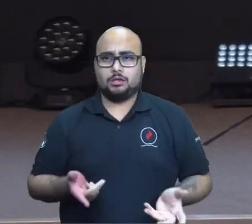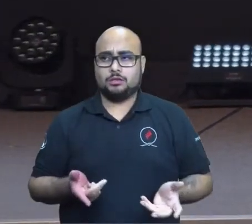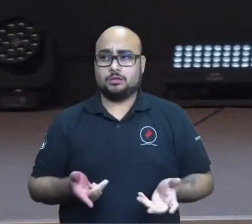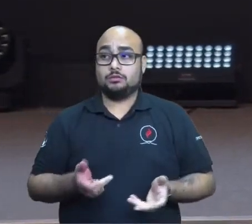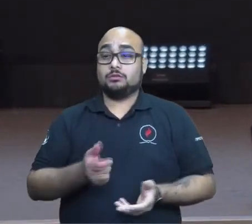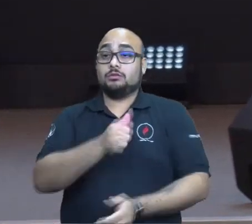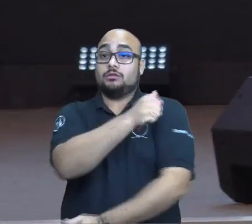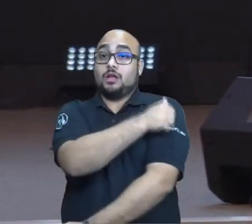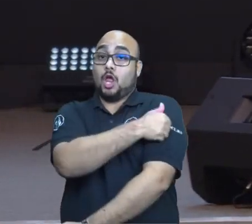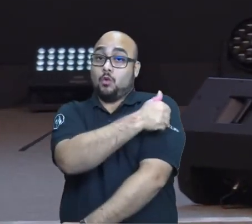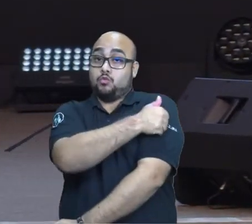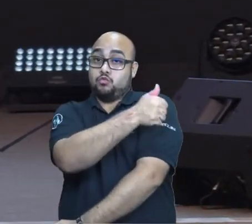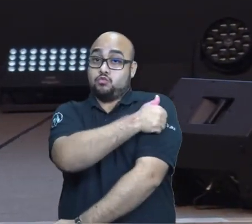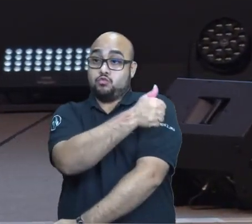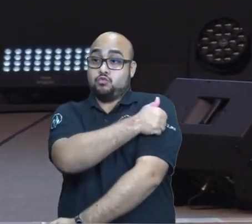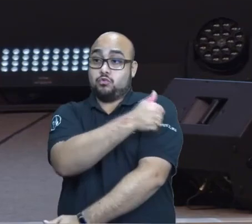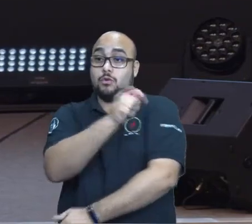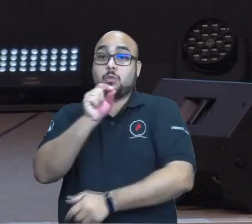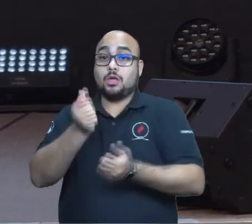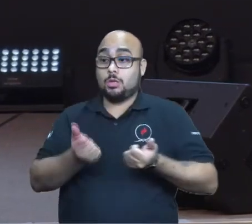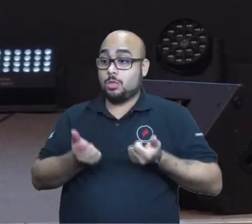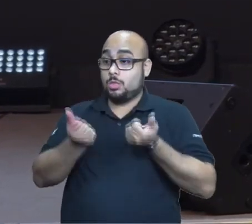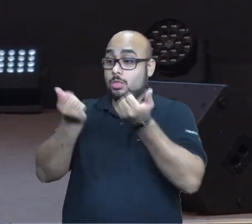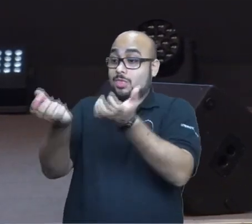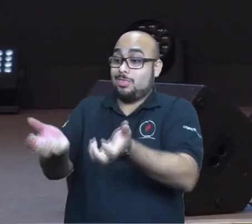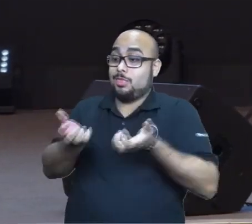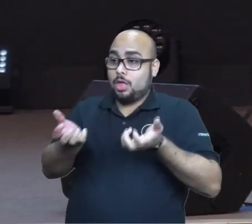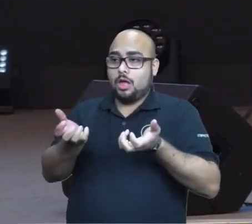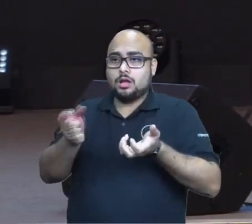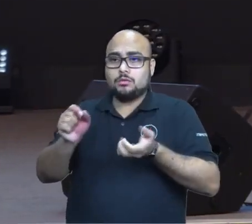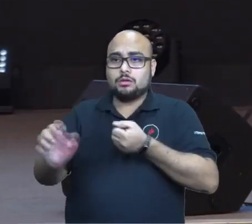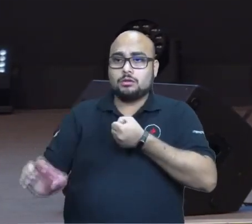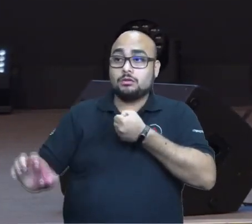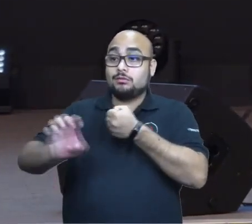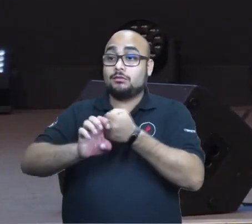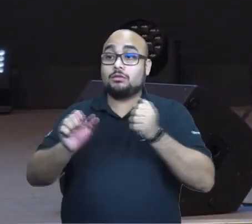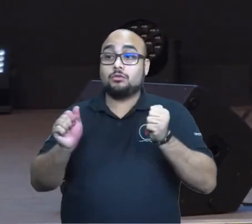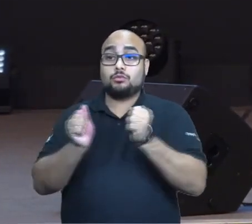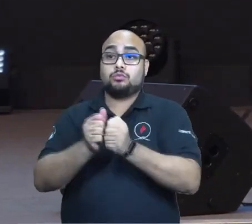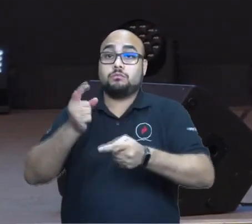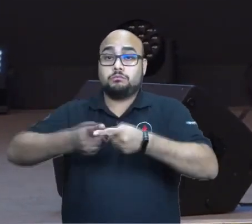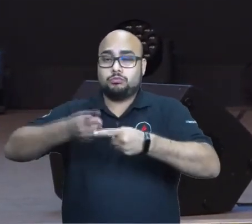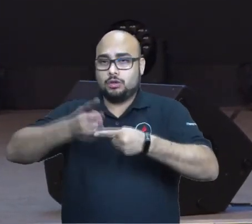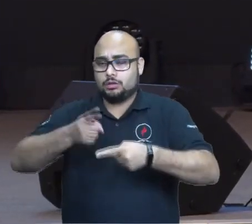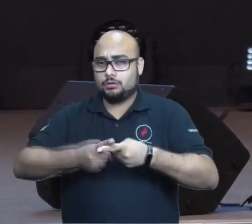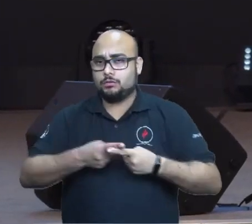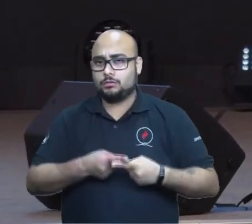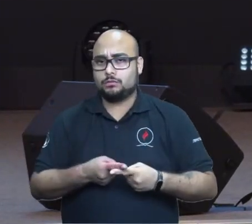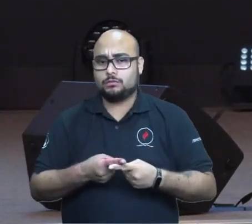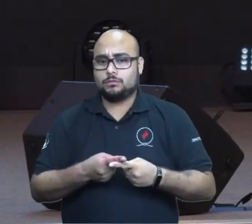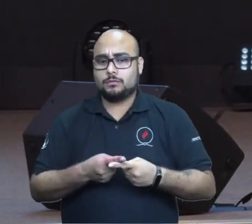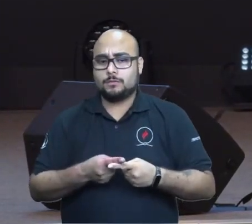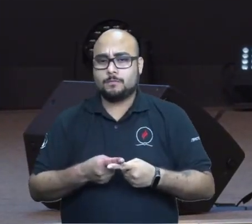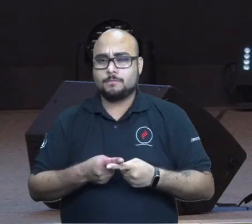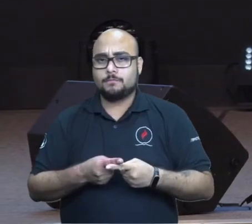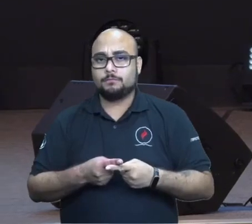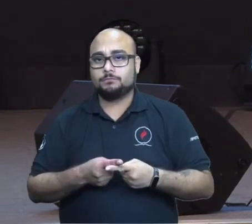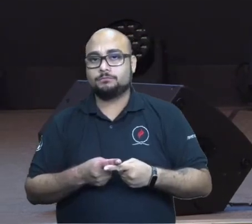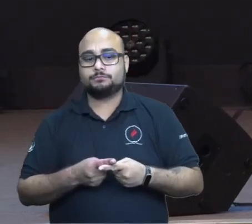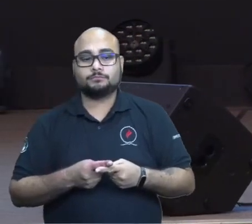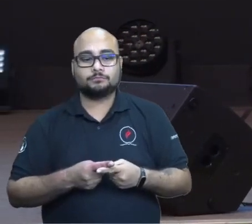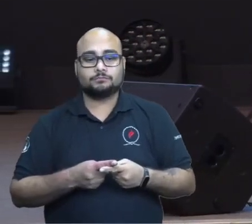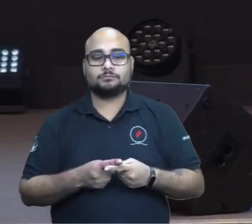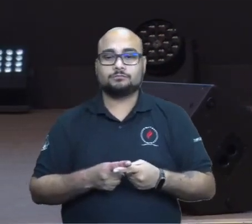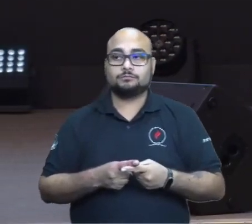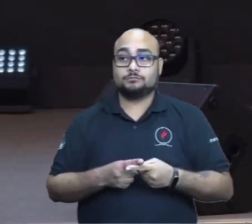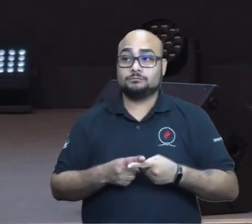da Necessidade que há de Eliseu está nessa obra está Clara porque esse um tem é por um